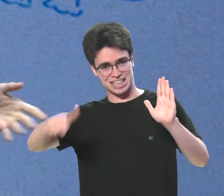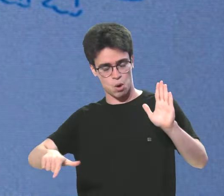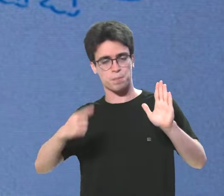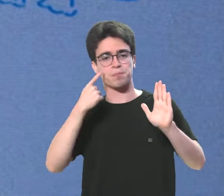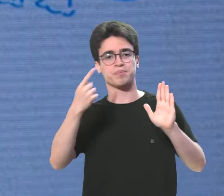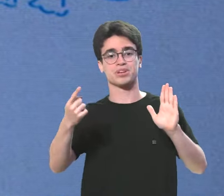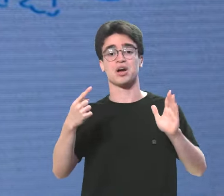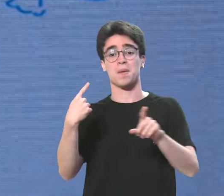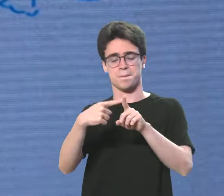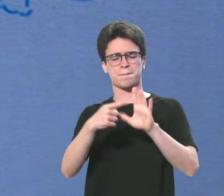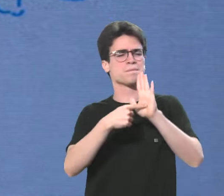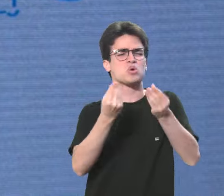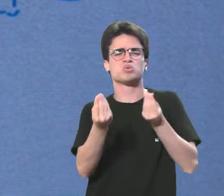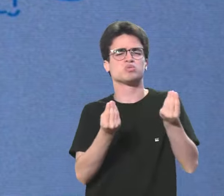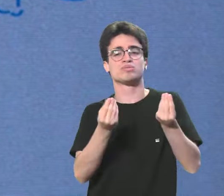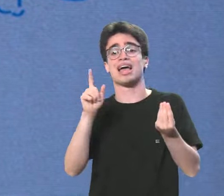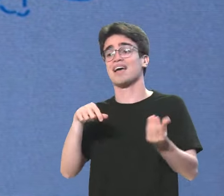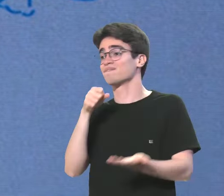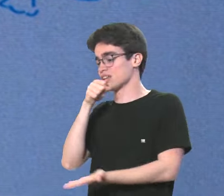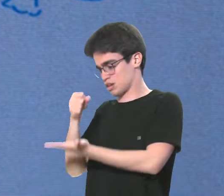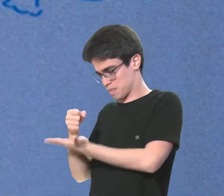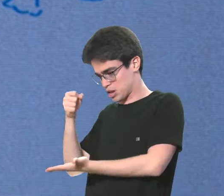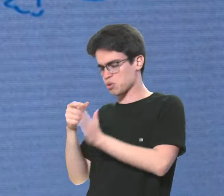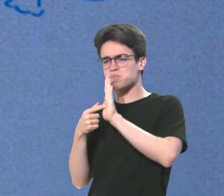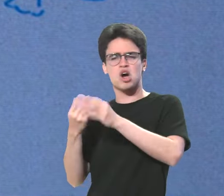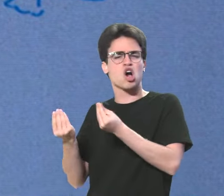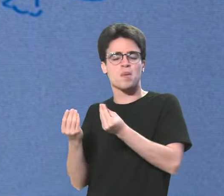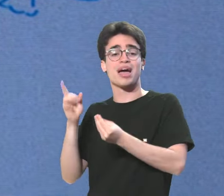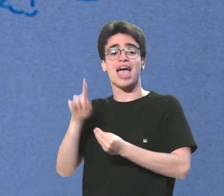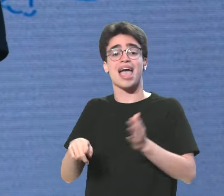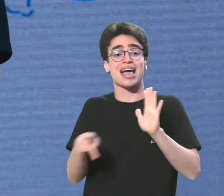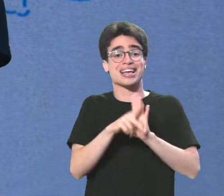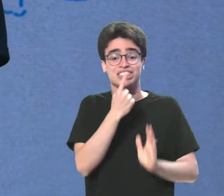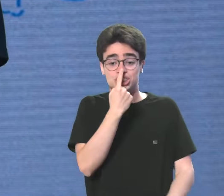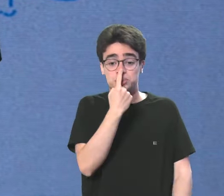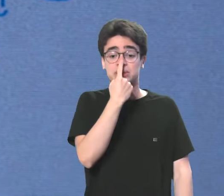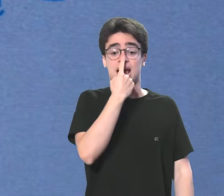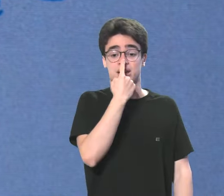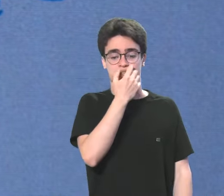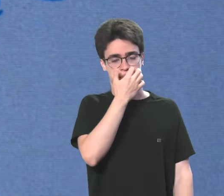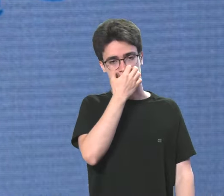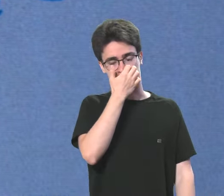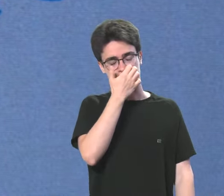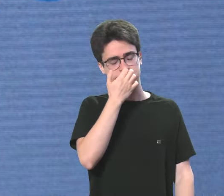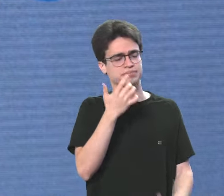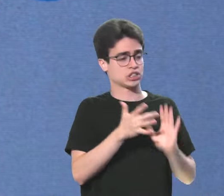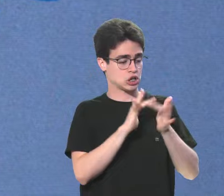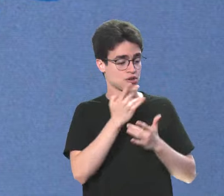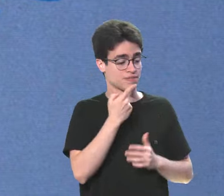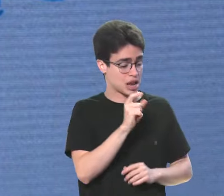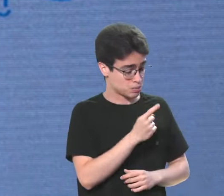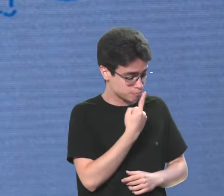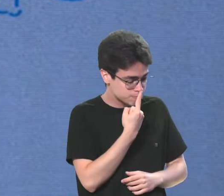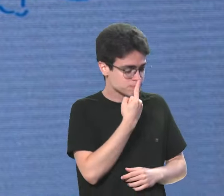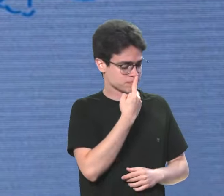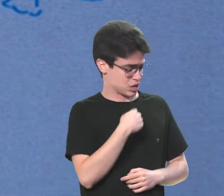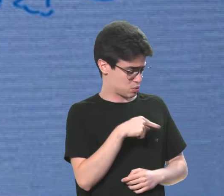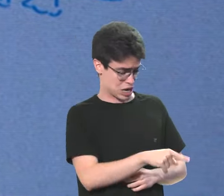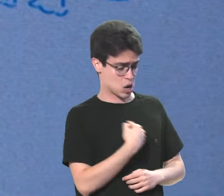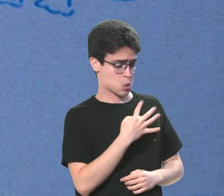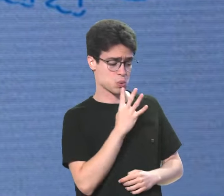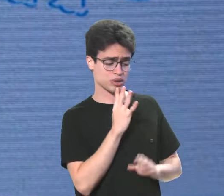testamento é uma forma de intimidade então Jesus demonstra para Saulo que ele já o conhecia